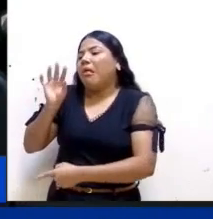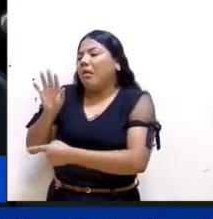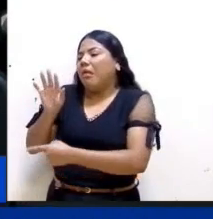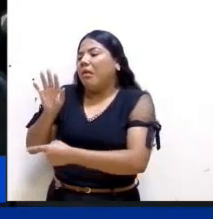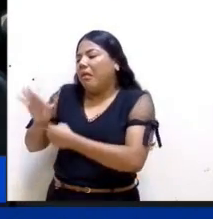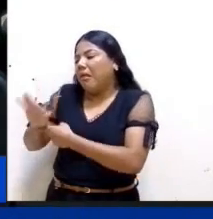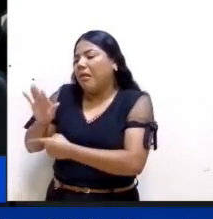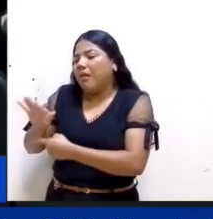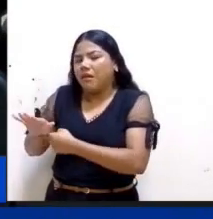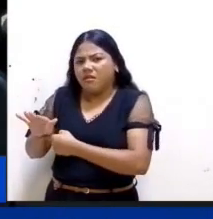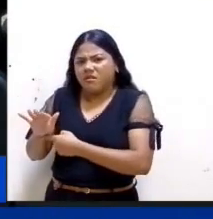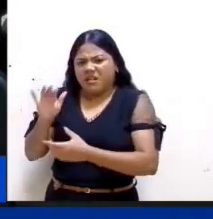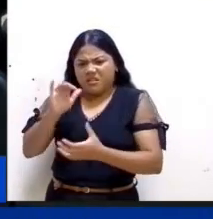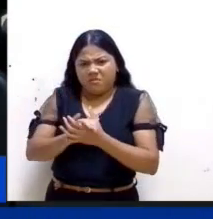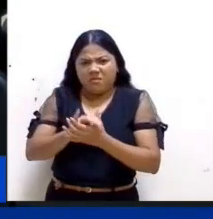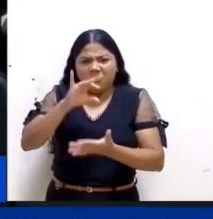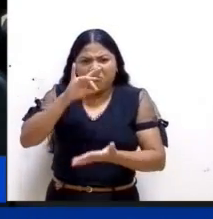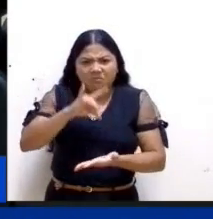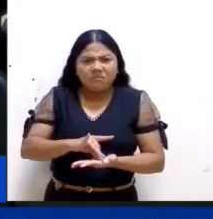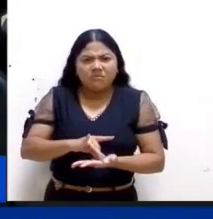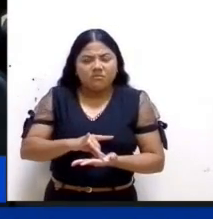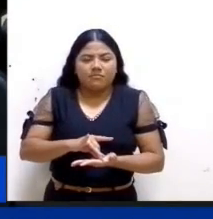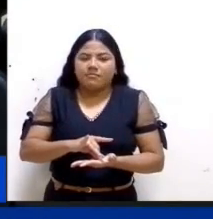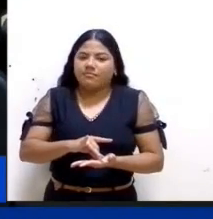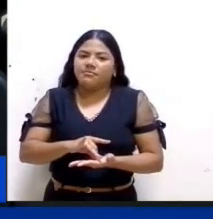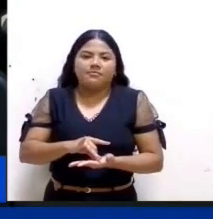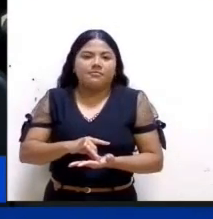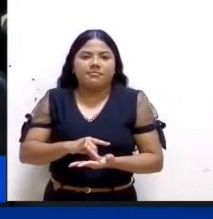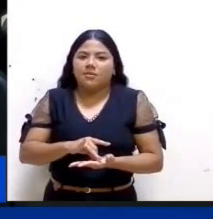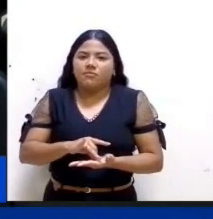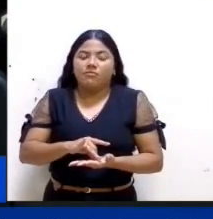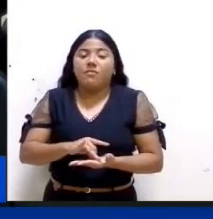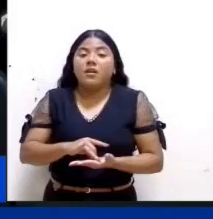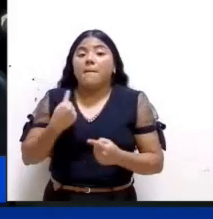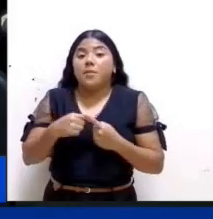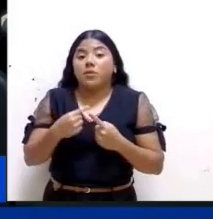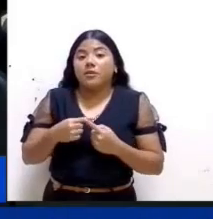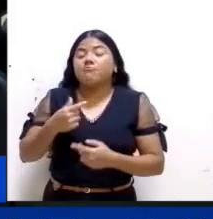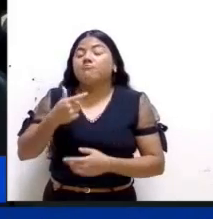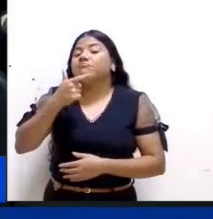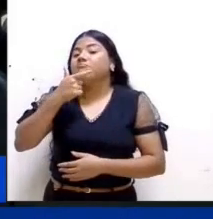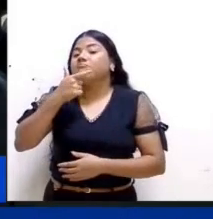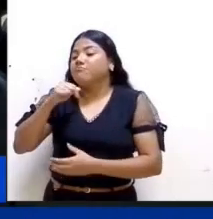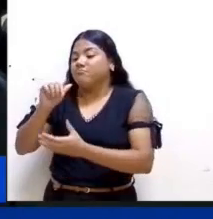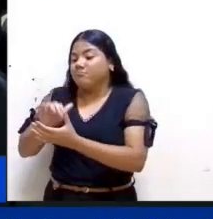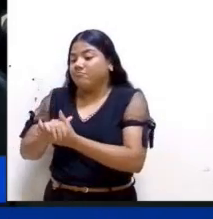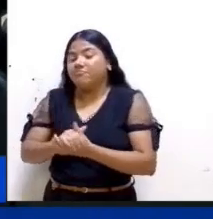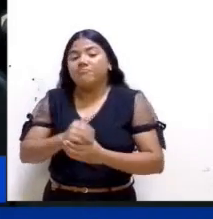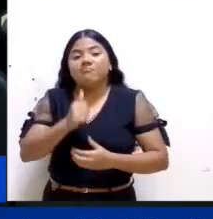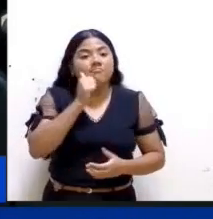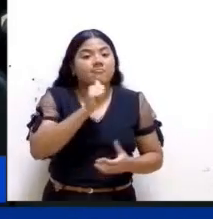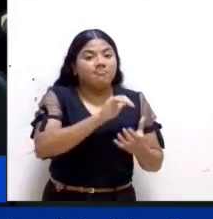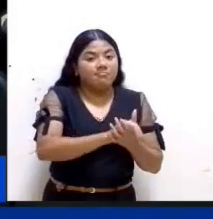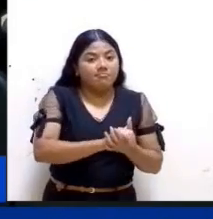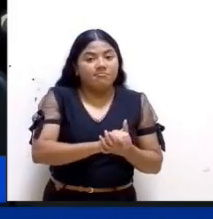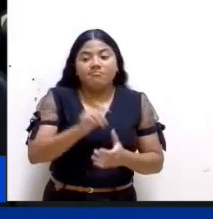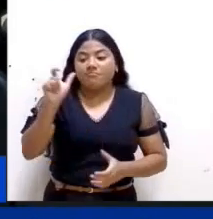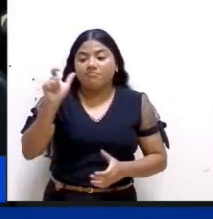Isso não é casamento. Não está cumprindo com o dever que você assumiu ao